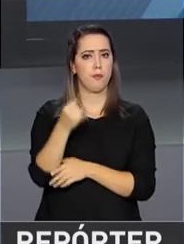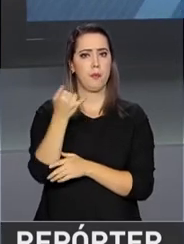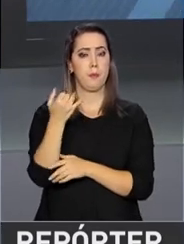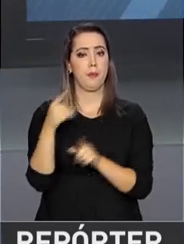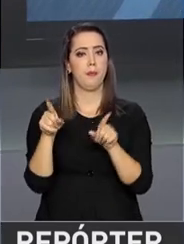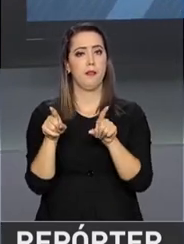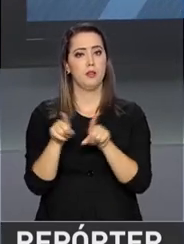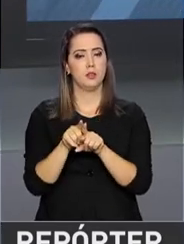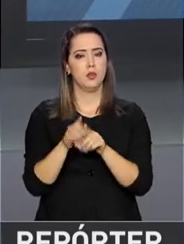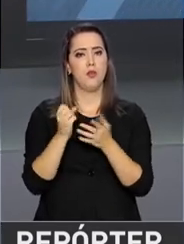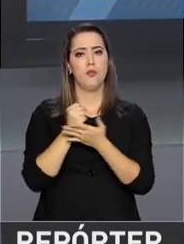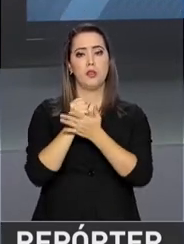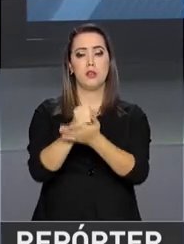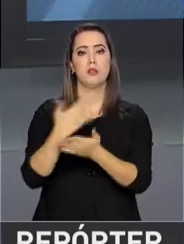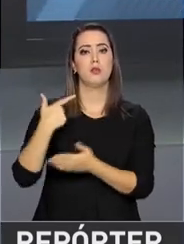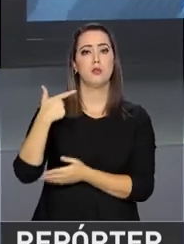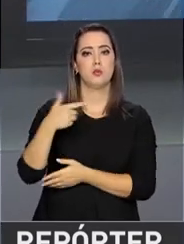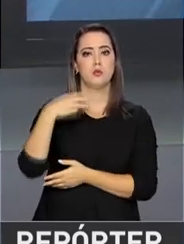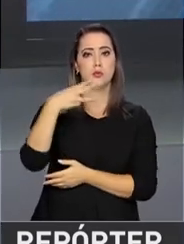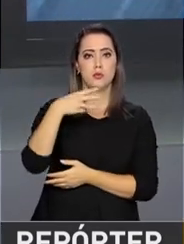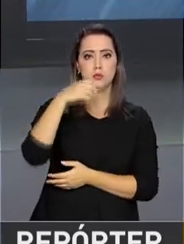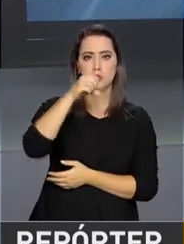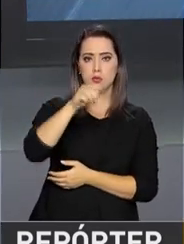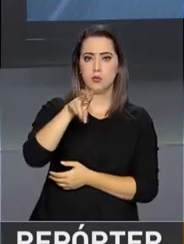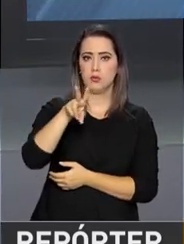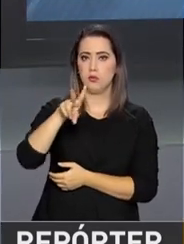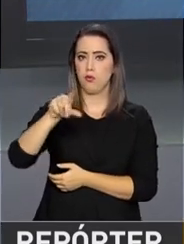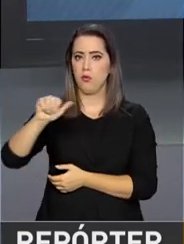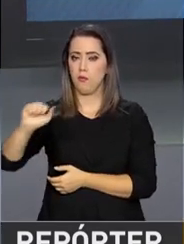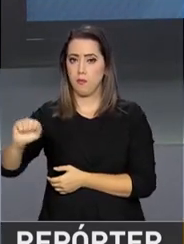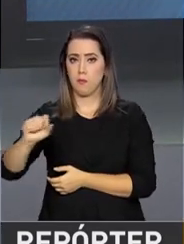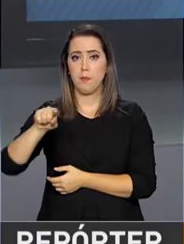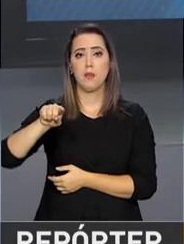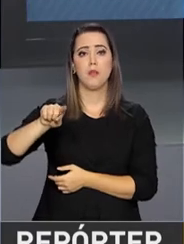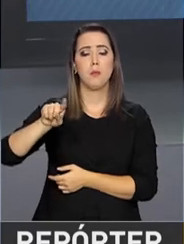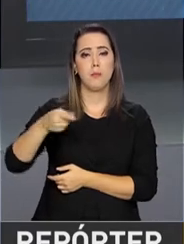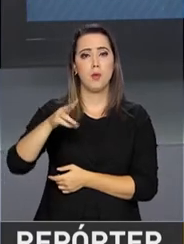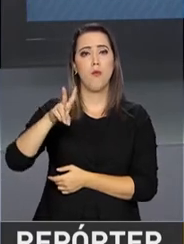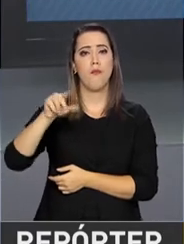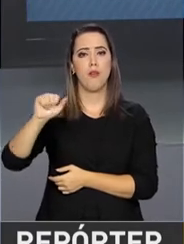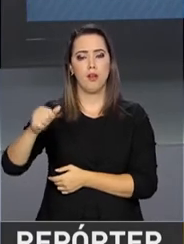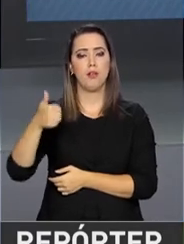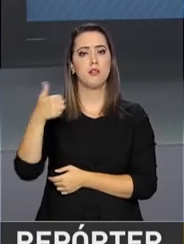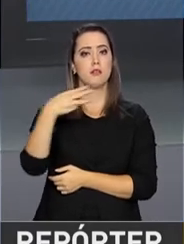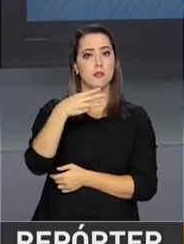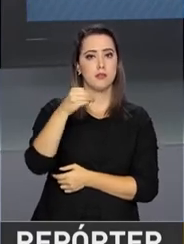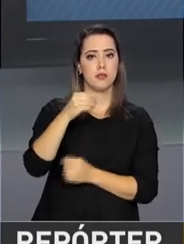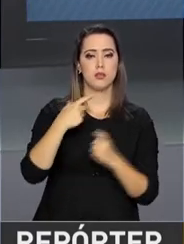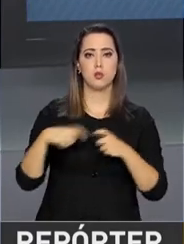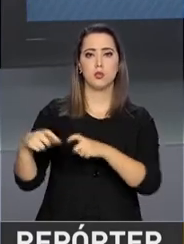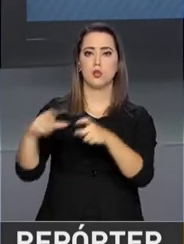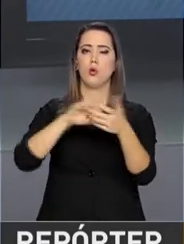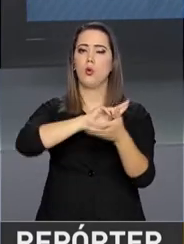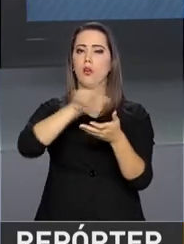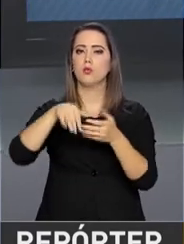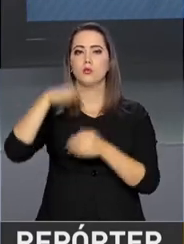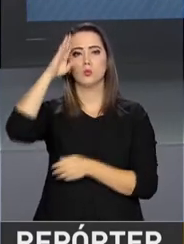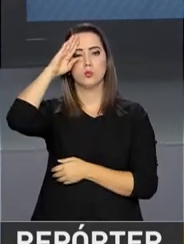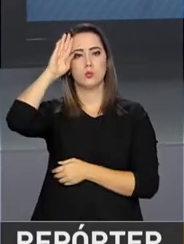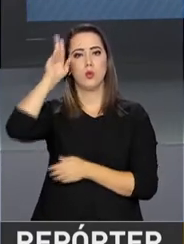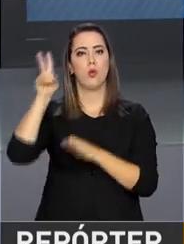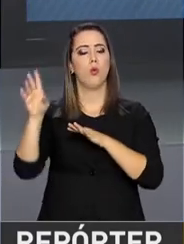janeiro serão oferecidas mais de 239 mil vagas em 130 instituições de ensino entre